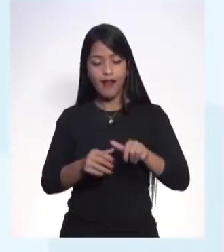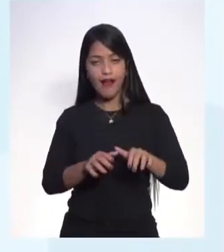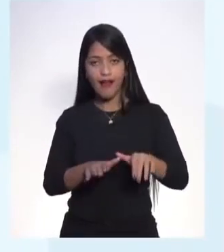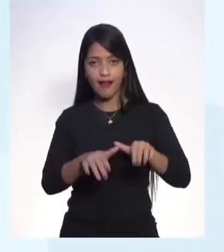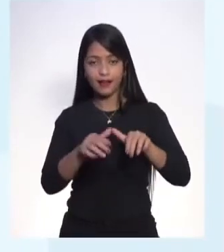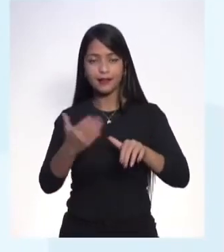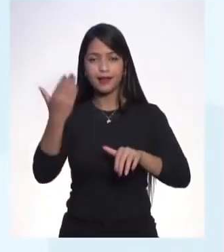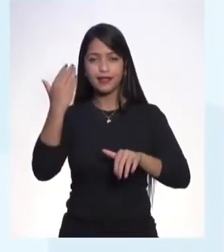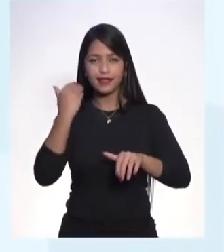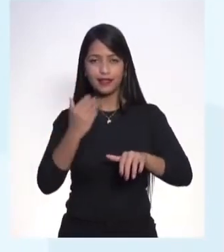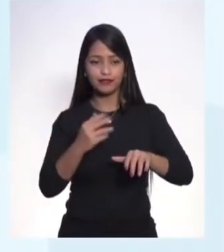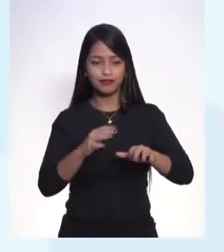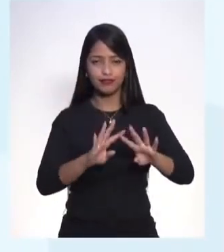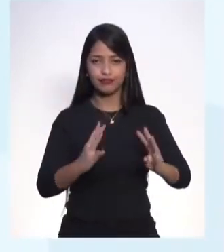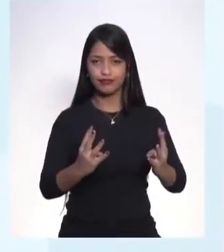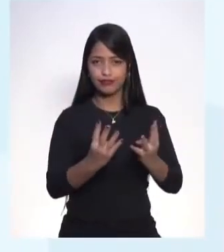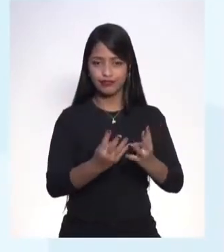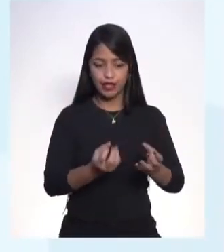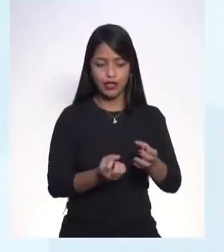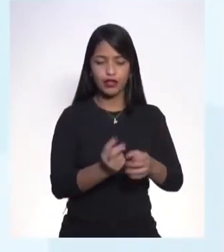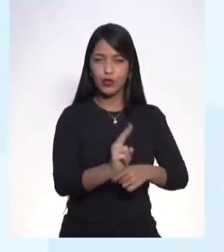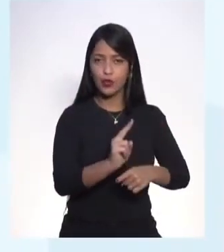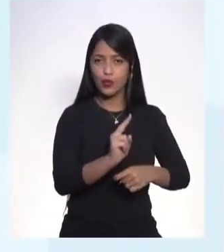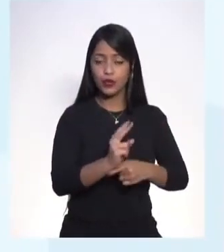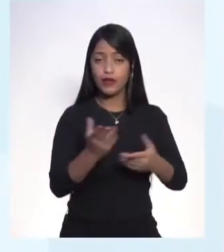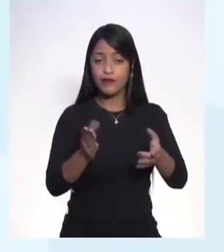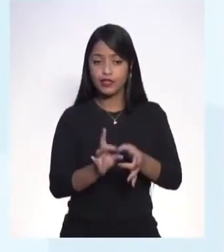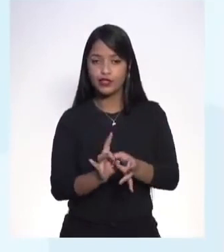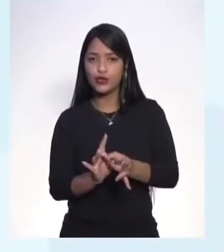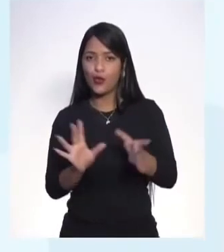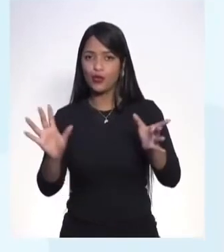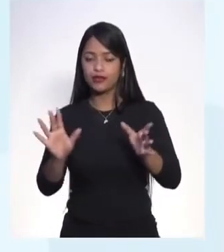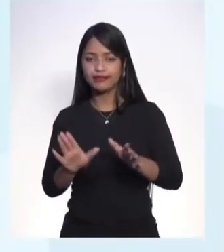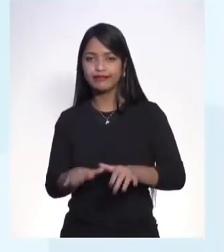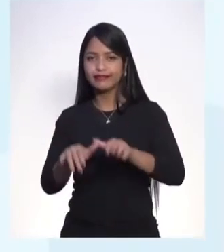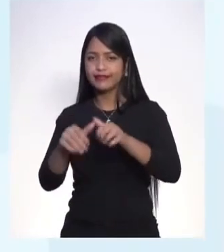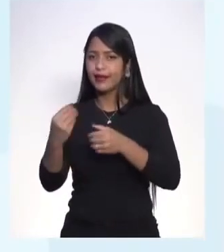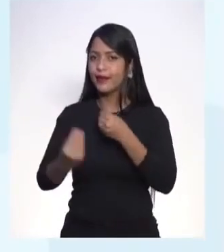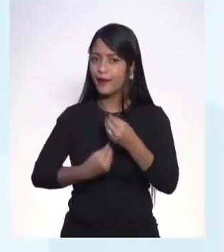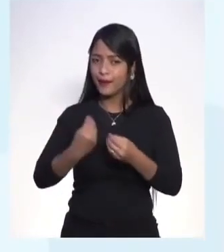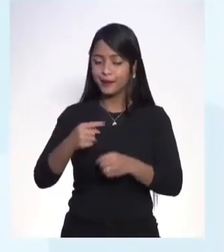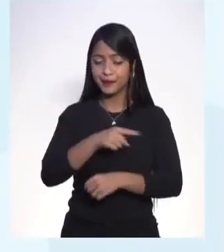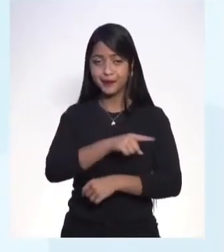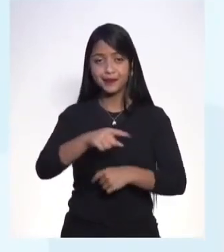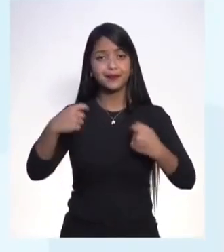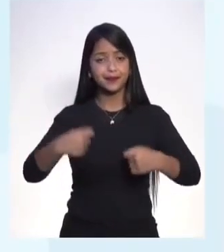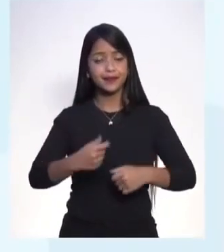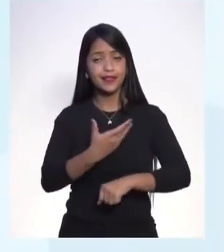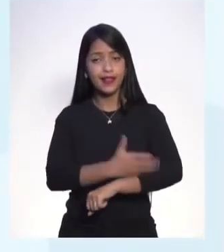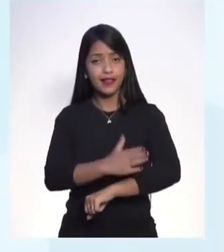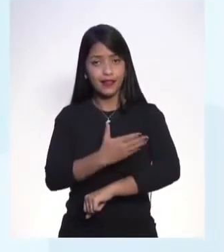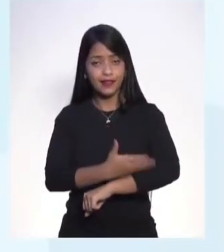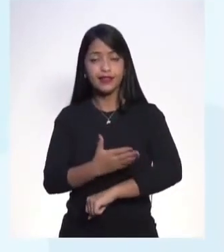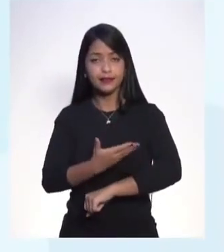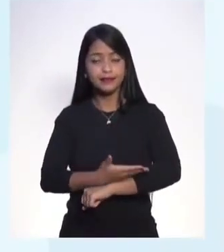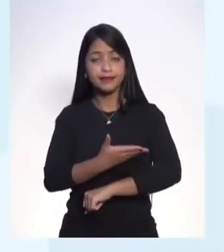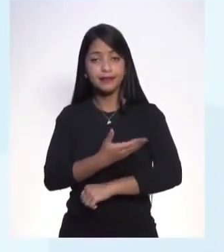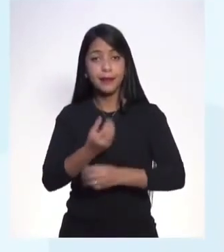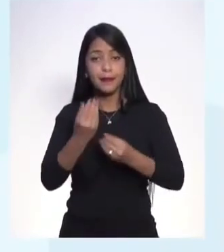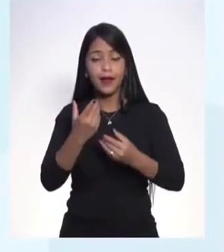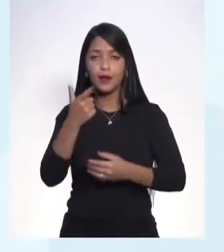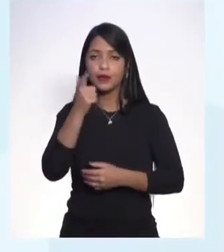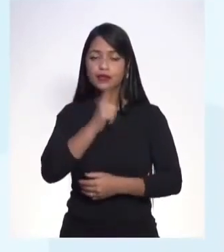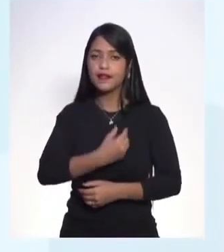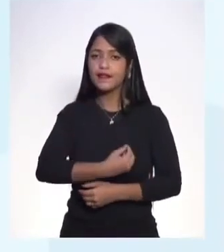em cativeiro serão soltas. Dessa forma, é necessário o treino do animal para que ele possa sobreviver